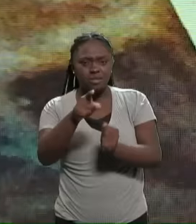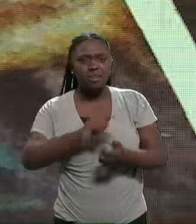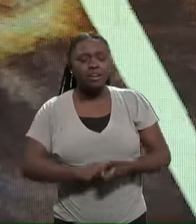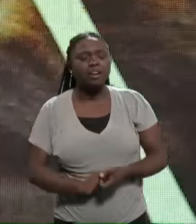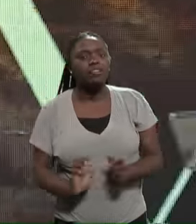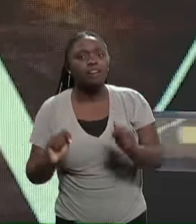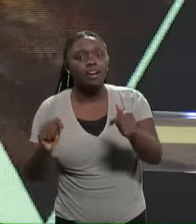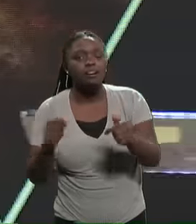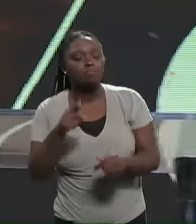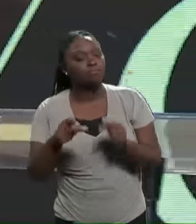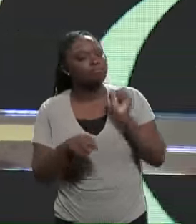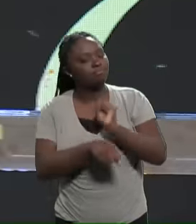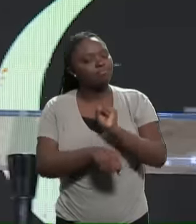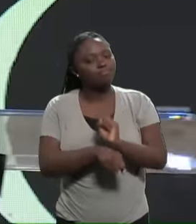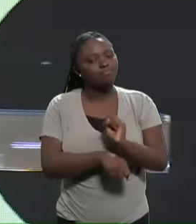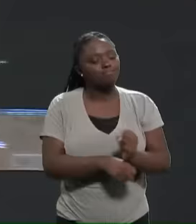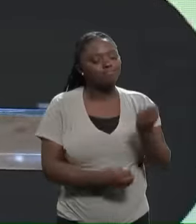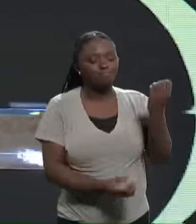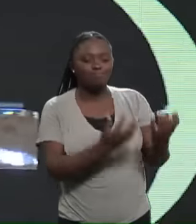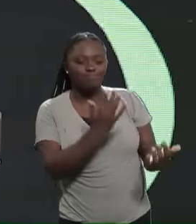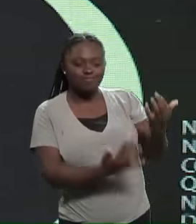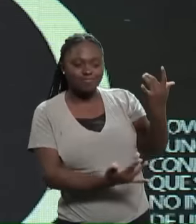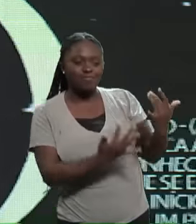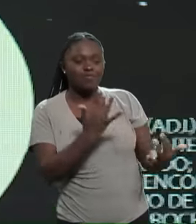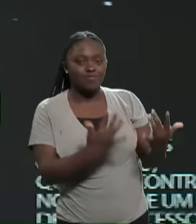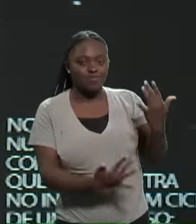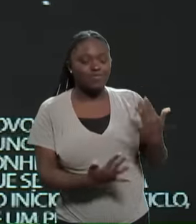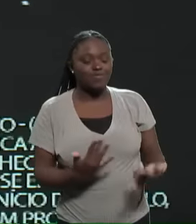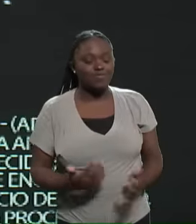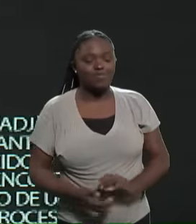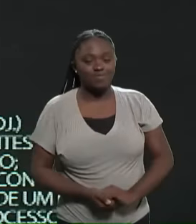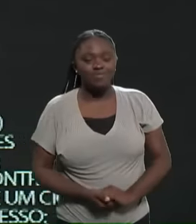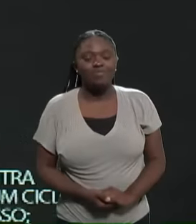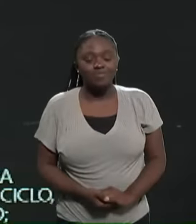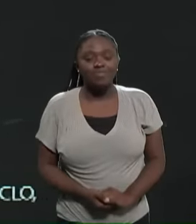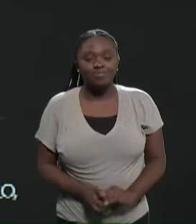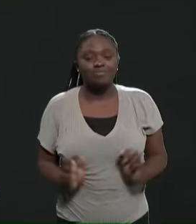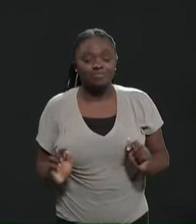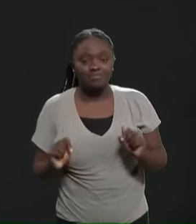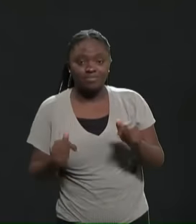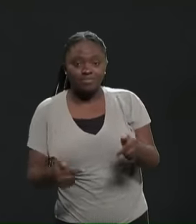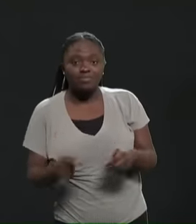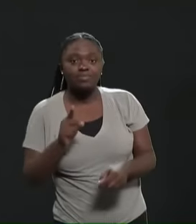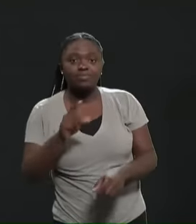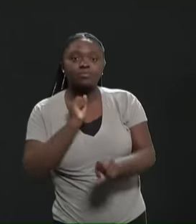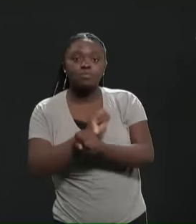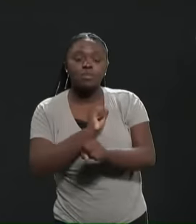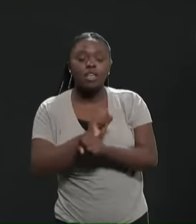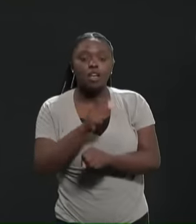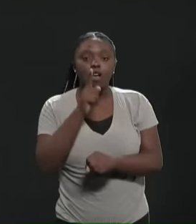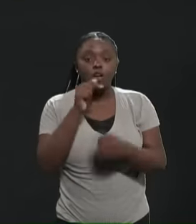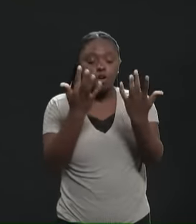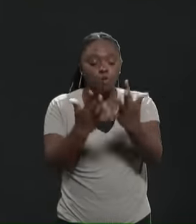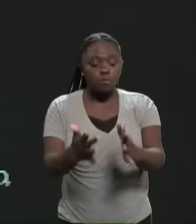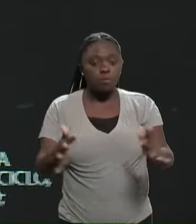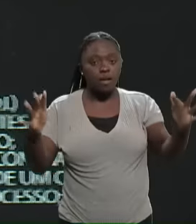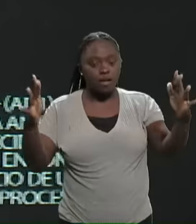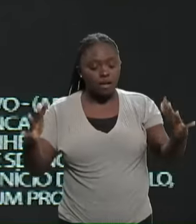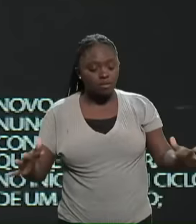Ele te faz esperar em la fornalha de fogo. Ele te faz esperar o mar vermelho em frente,